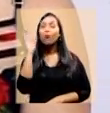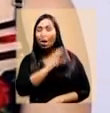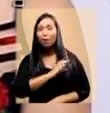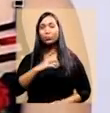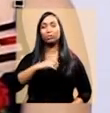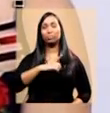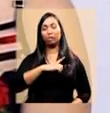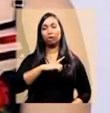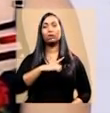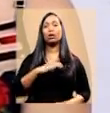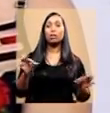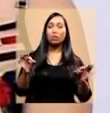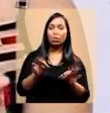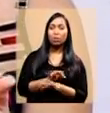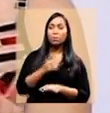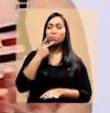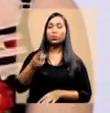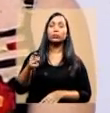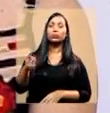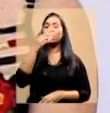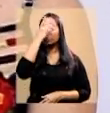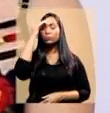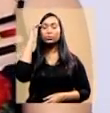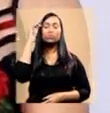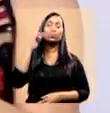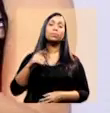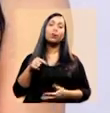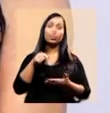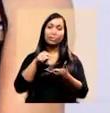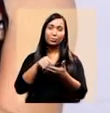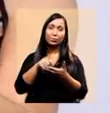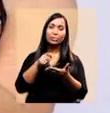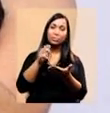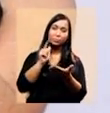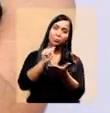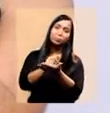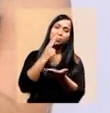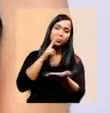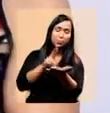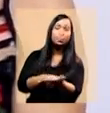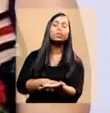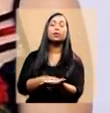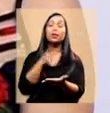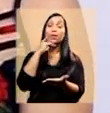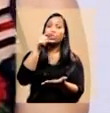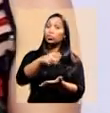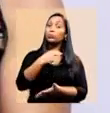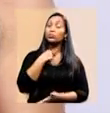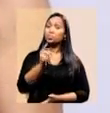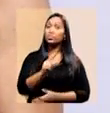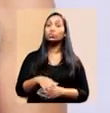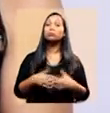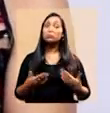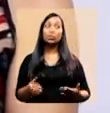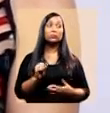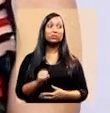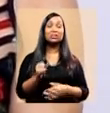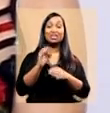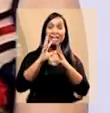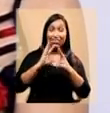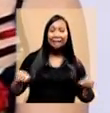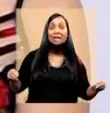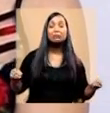resposta imediata, né, determinando ao oficial de justiça que notifique esse agressor dessas proibições. Obviamente,